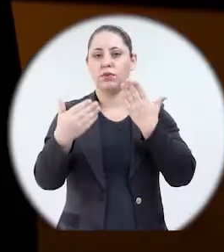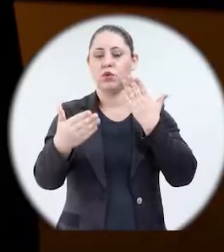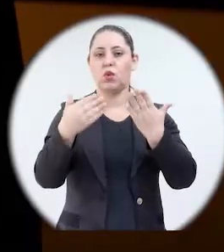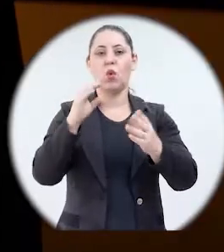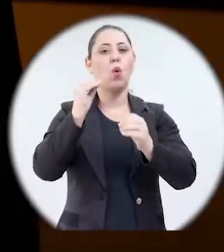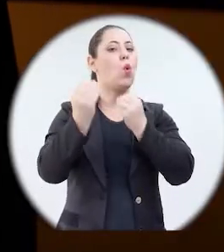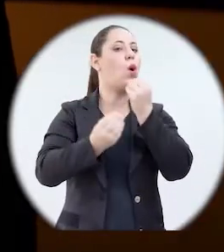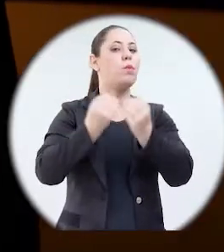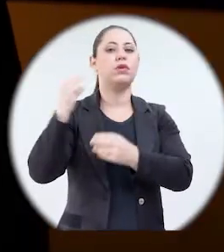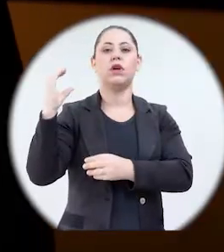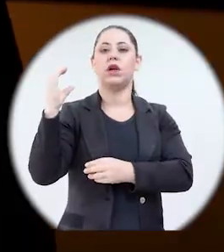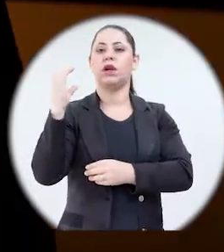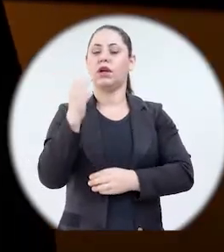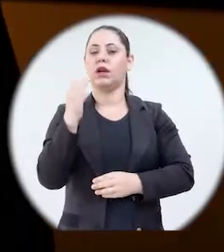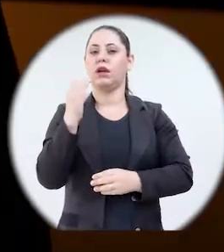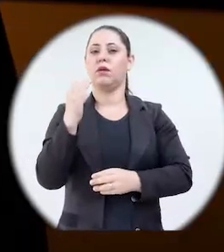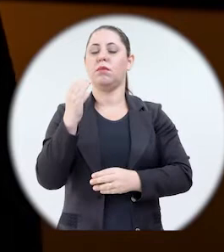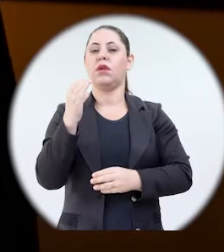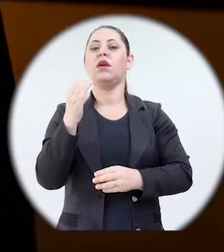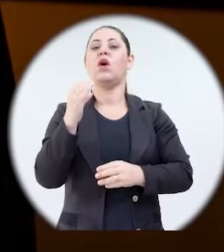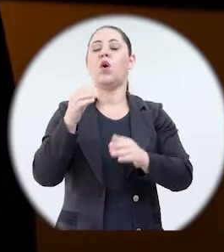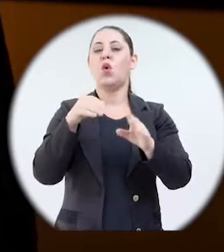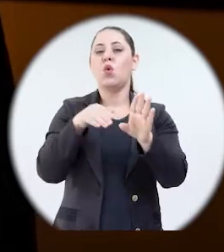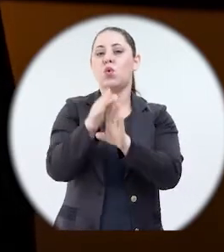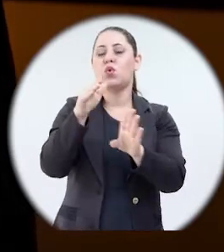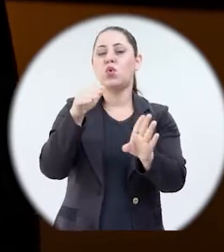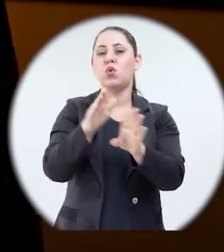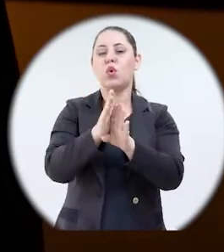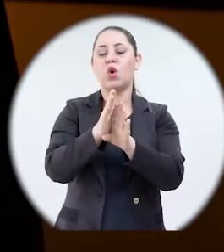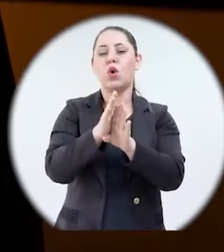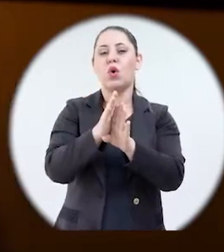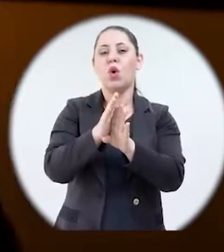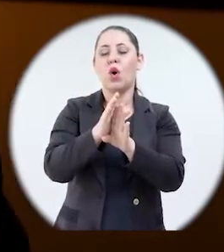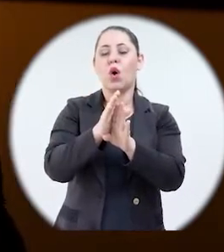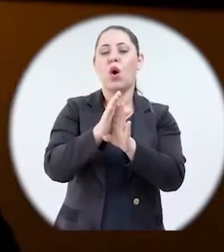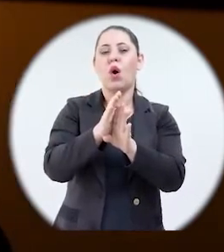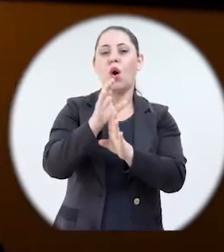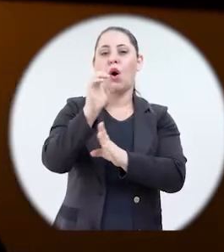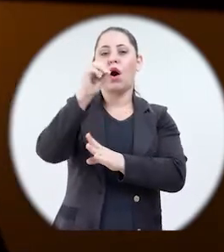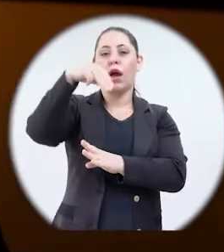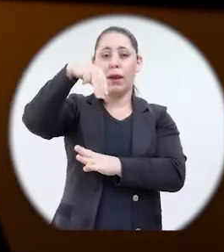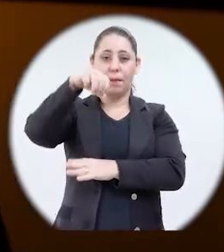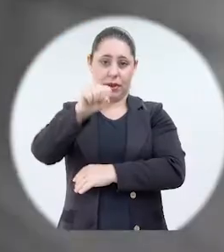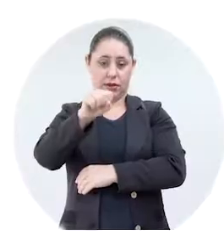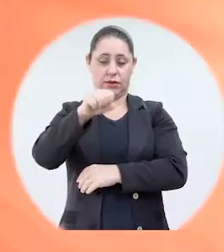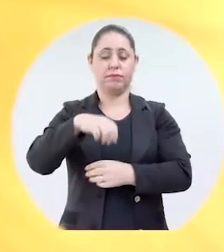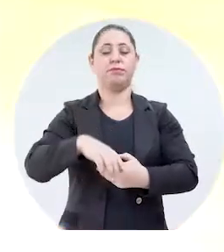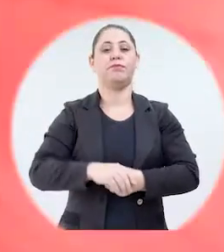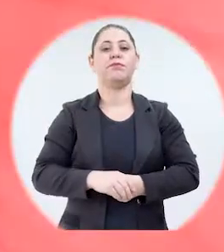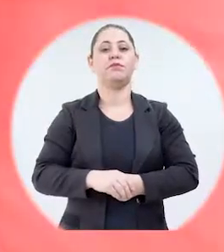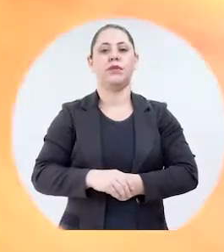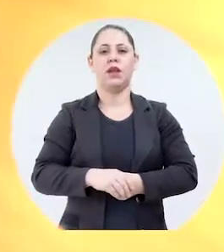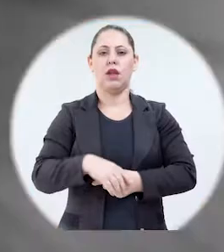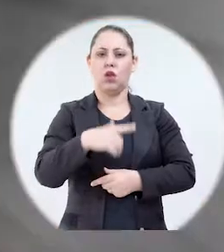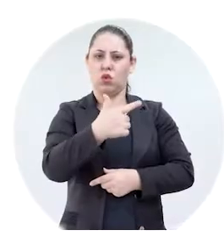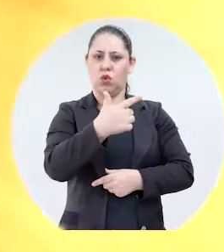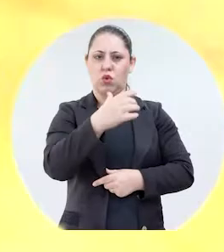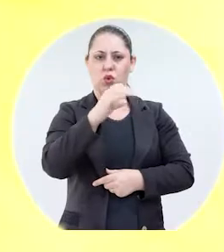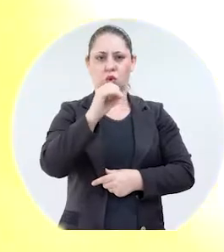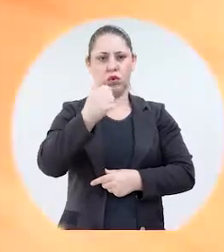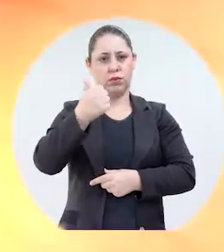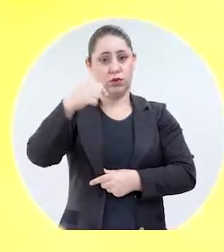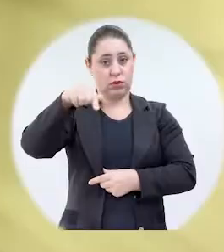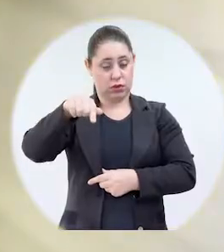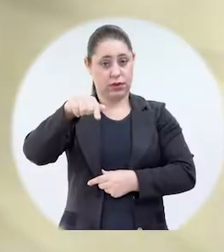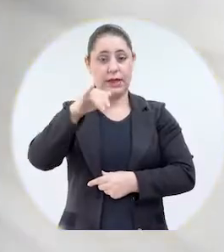como conduta criminosa, seguindo a orientação da Organização Mundial da Saúde. Em